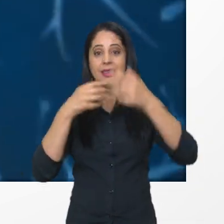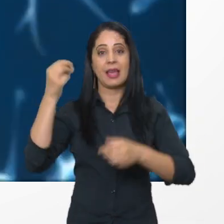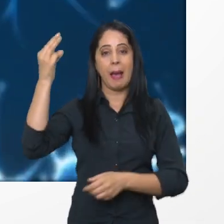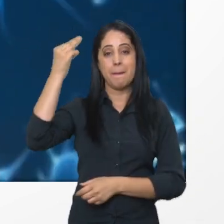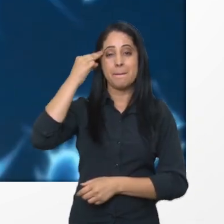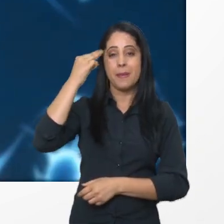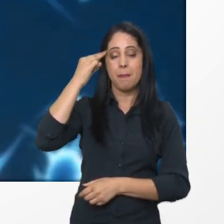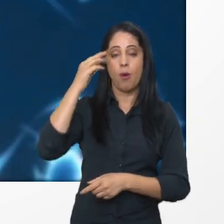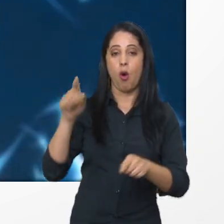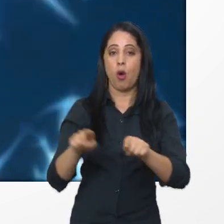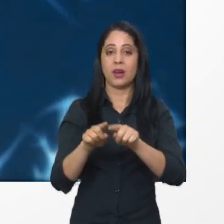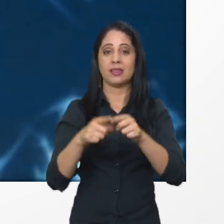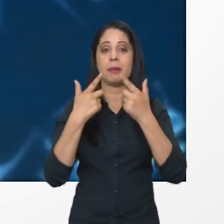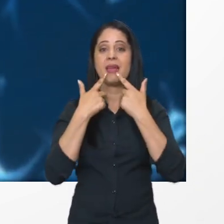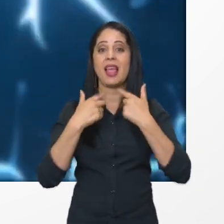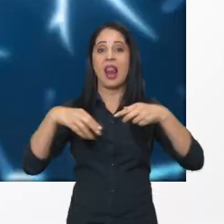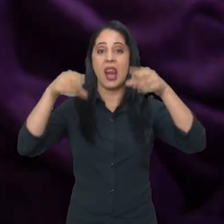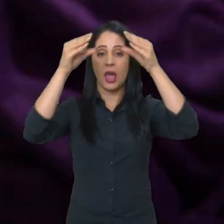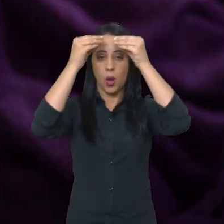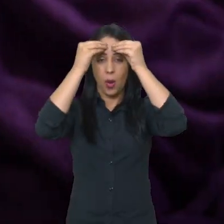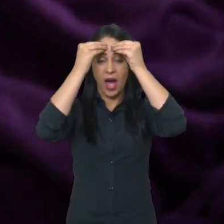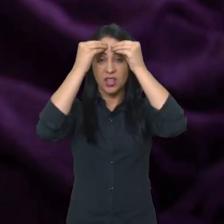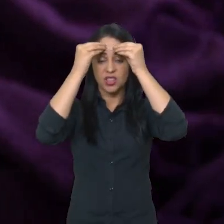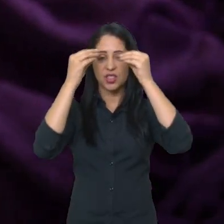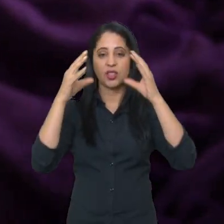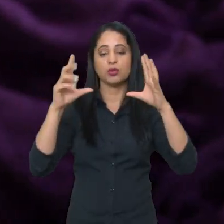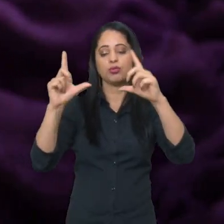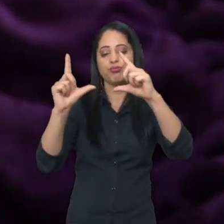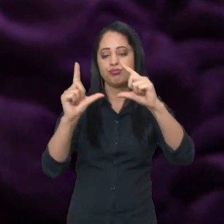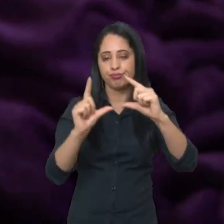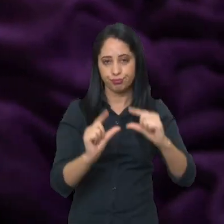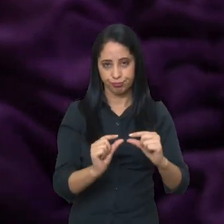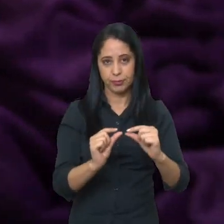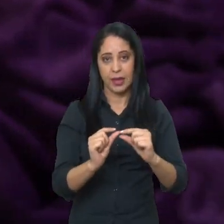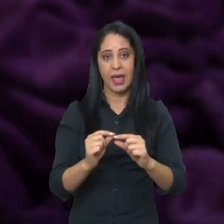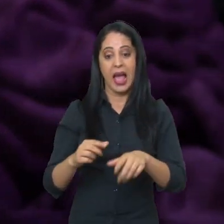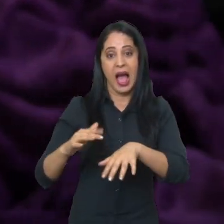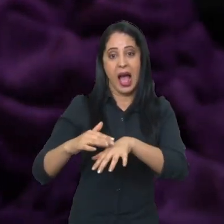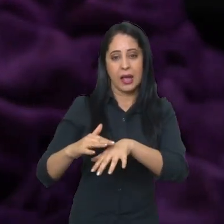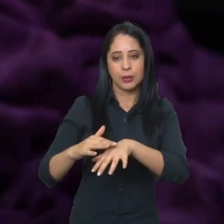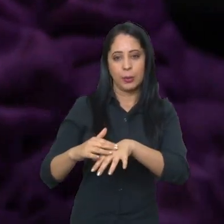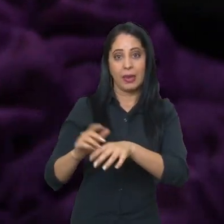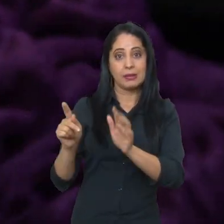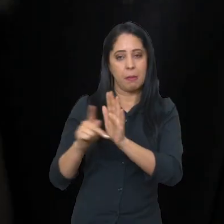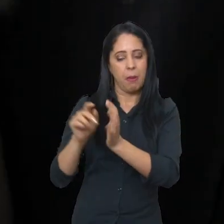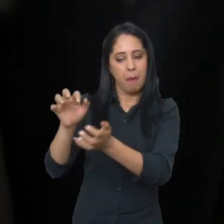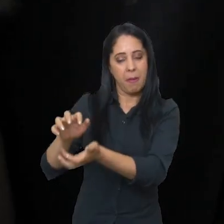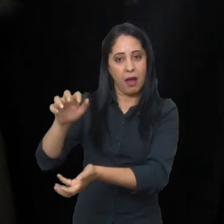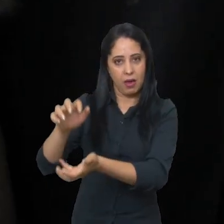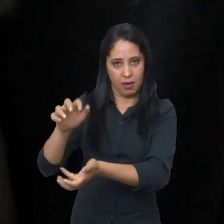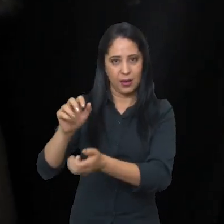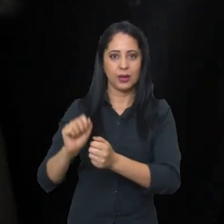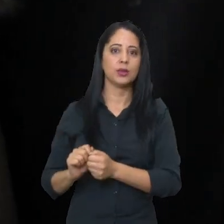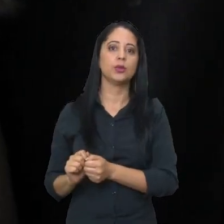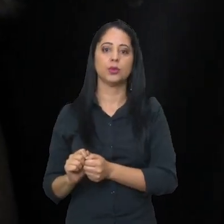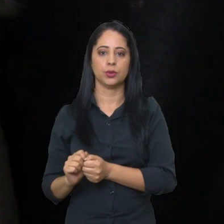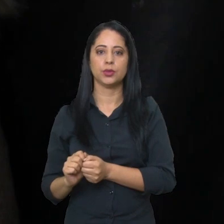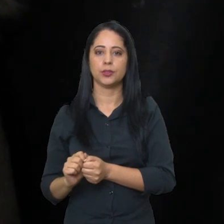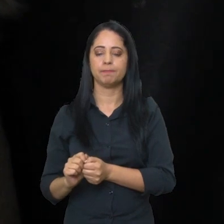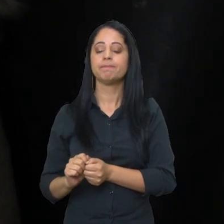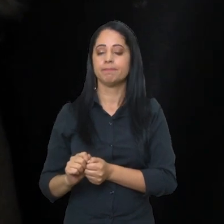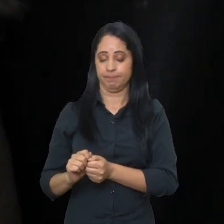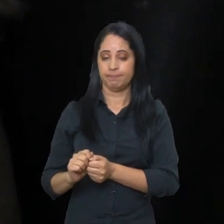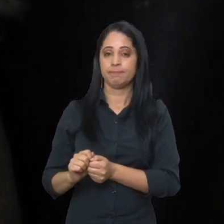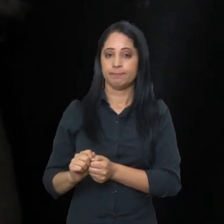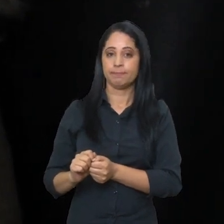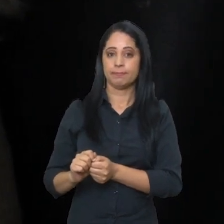atenção, linguagem e orientação, o Alzheimer afeta uma parcela das pessoas ao envelhecer. Estima-se que a doença